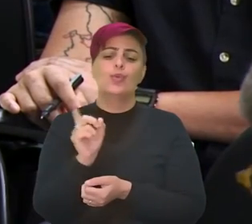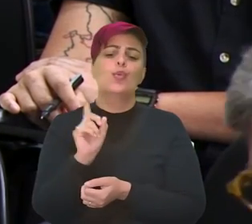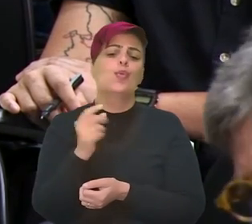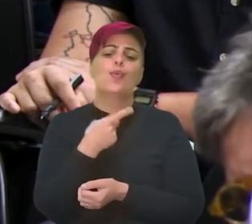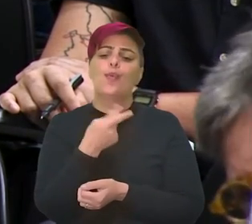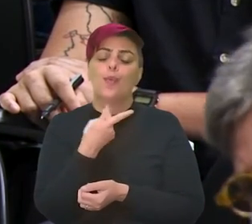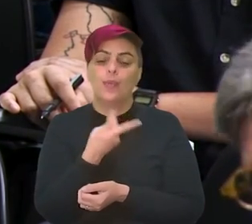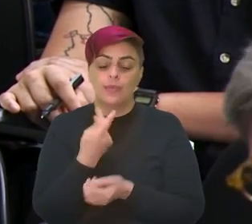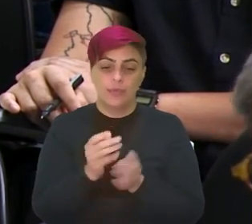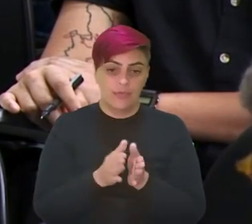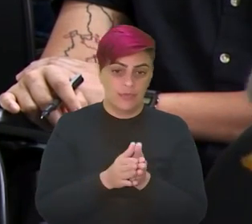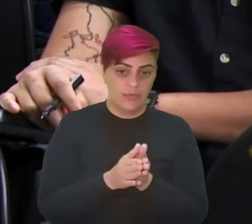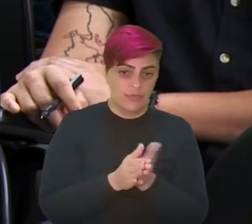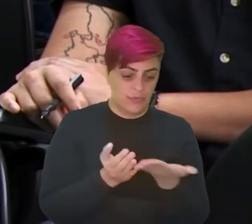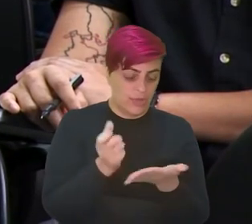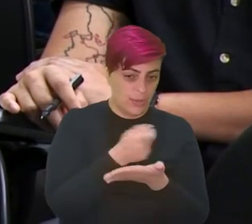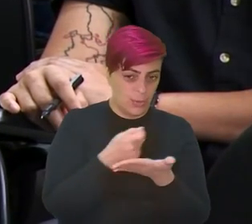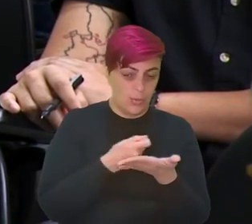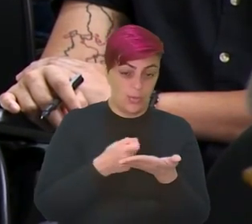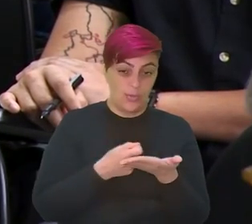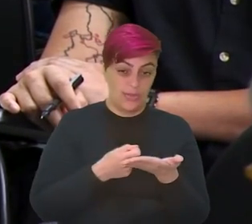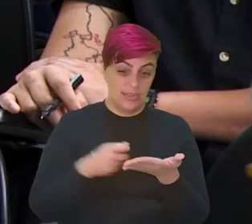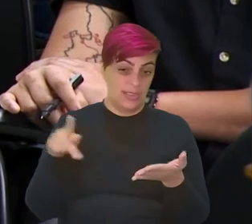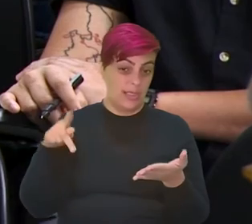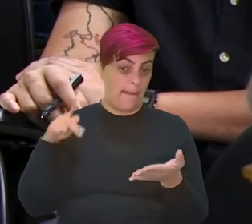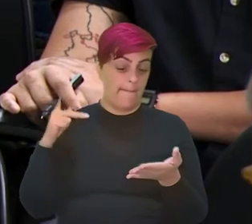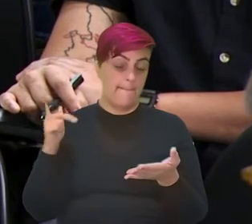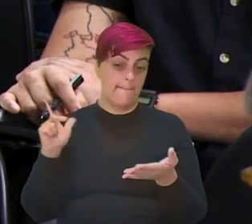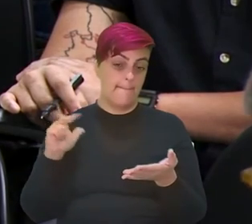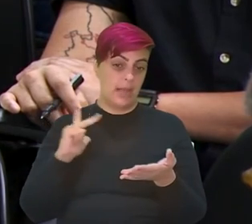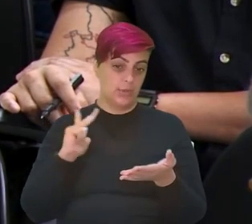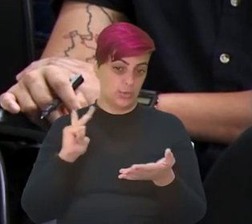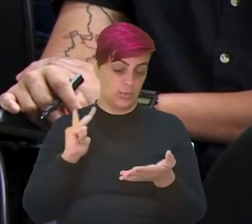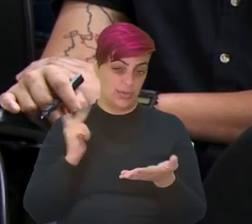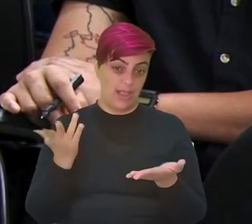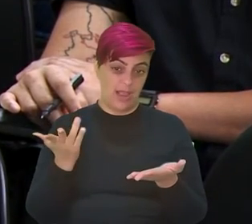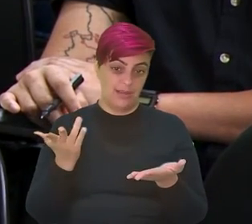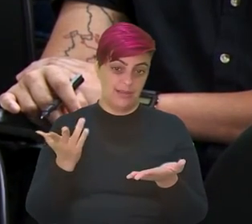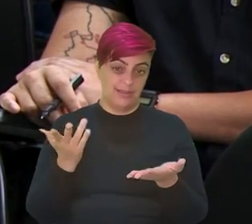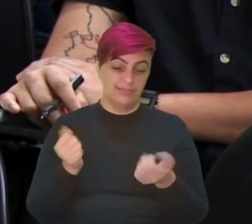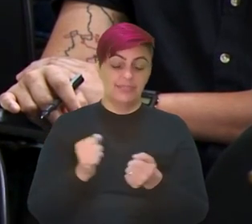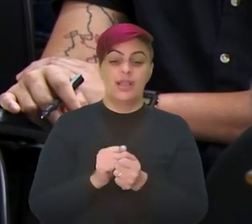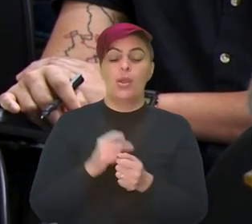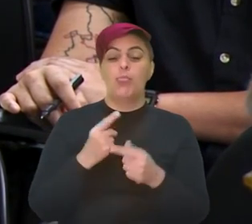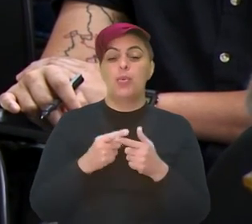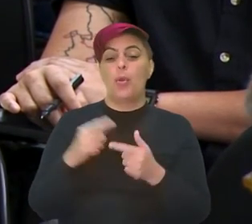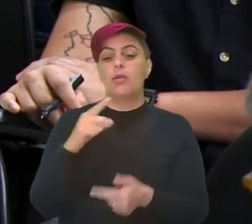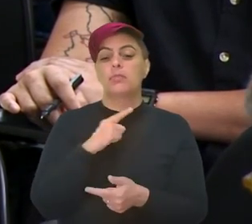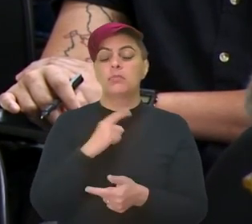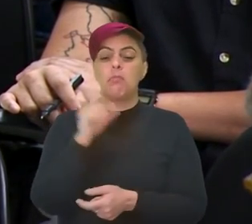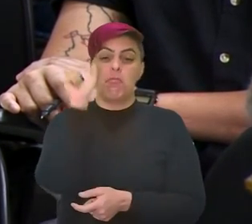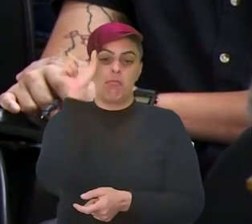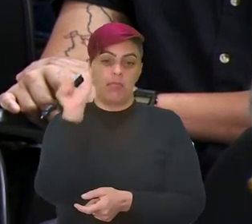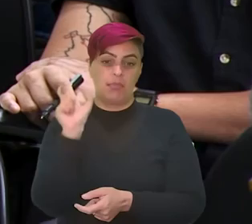falou dos diários íntimos, que foram extremamente criticados porque havia termos pejorativos, né, em relação aos